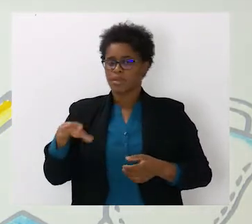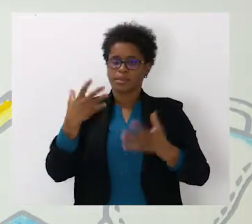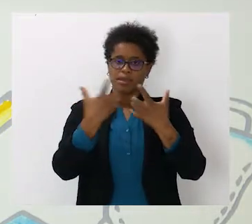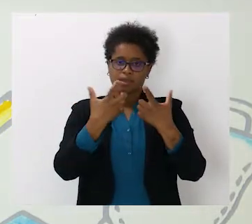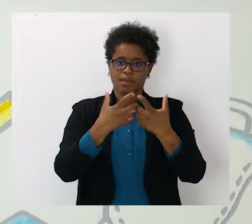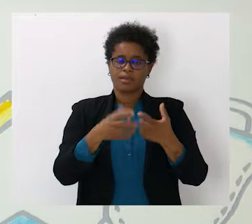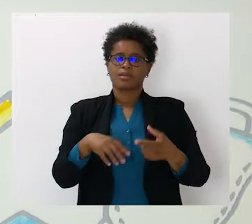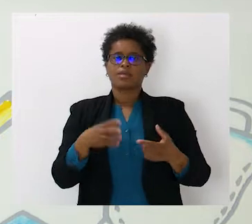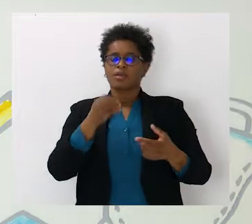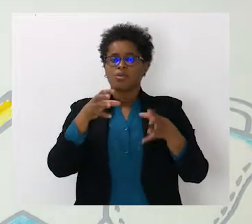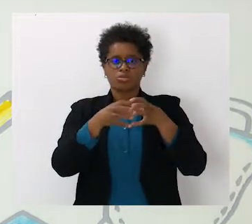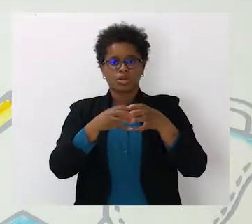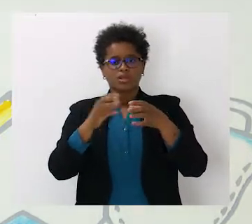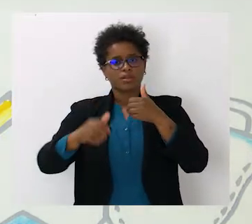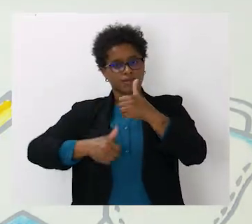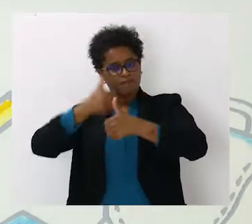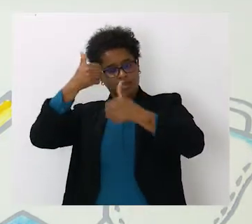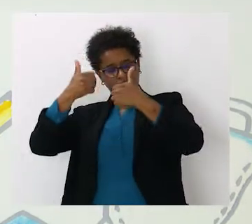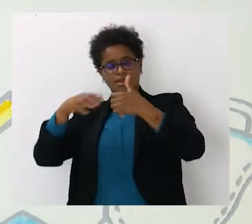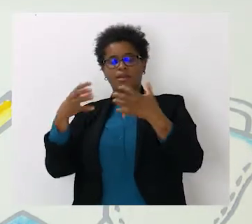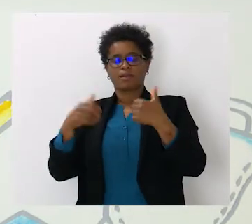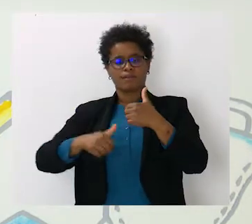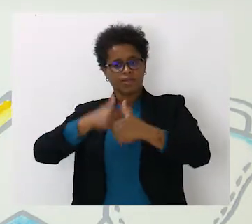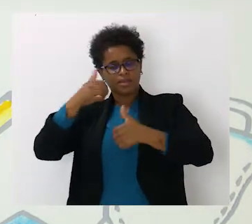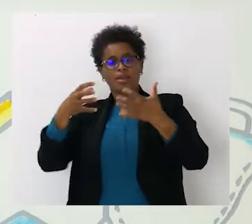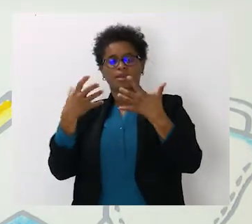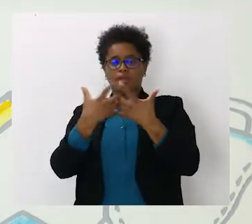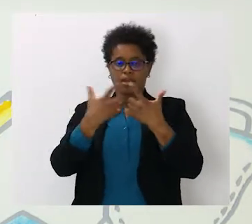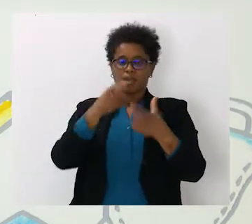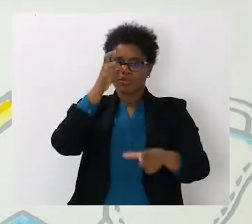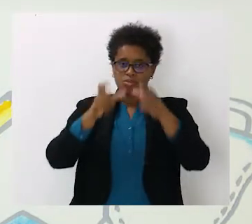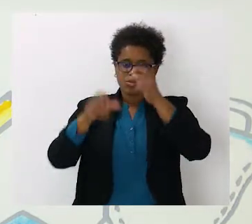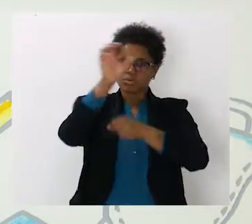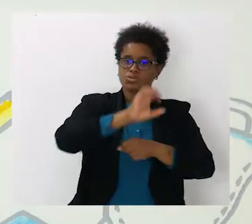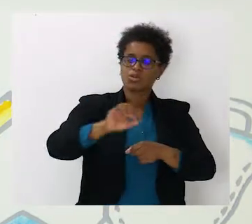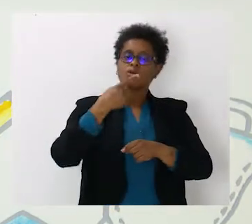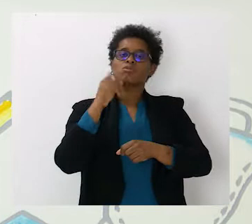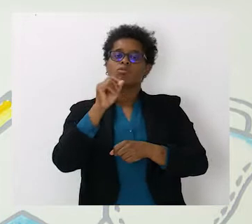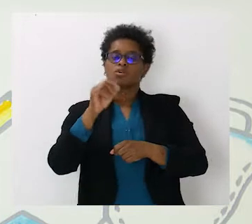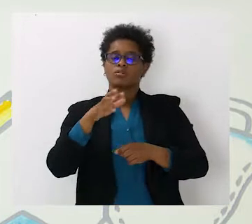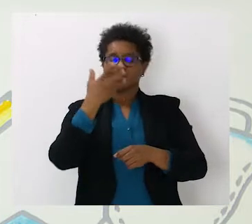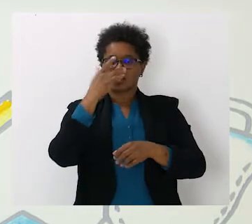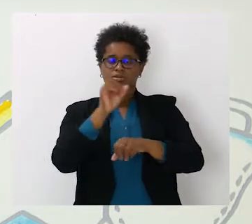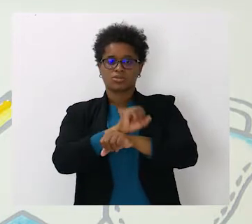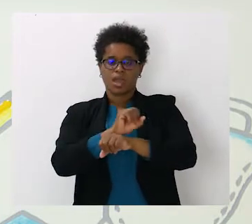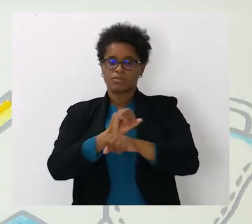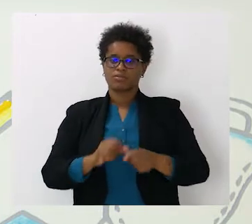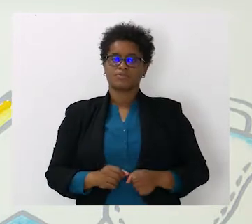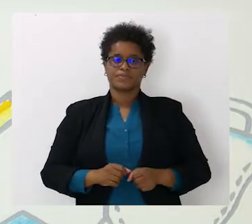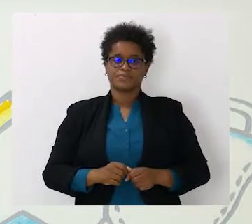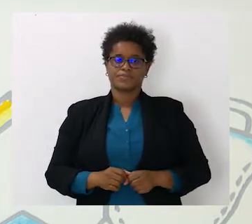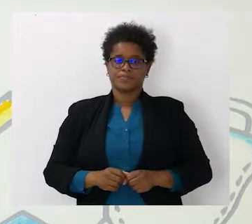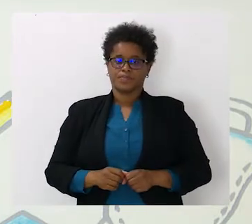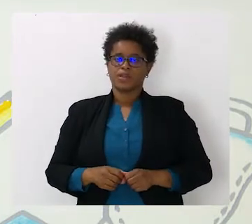perdia a guerra, ou seja, a comunidade vencida da guerra, a sua população era transformada em escravo.